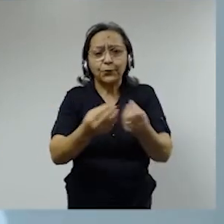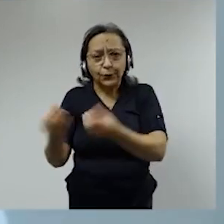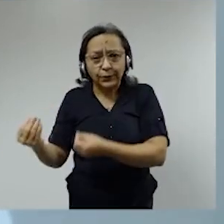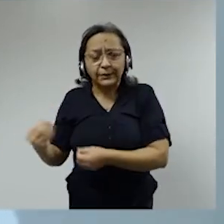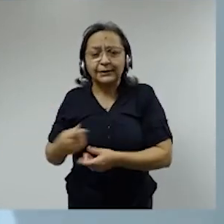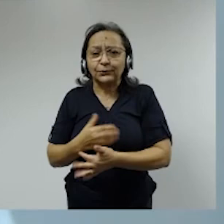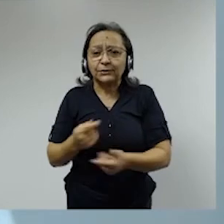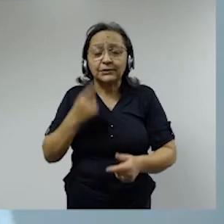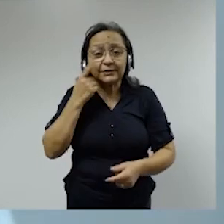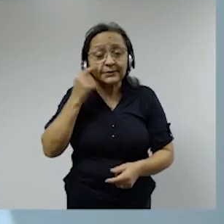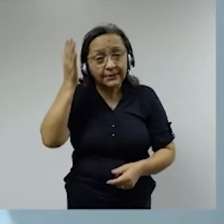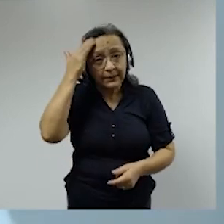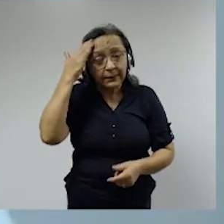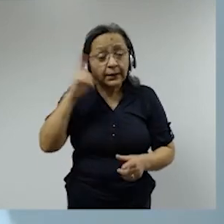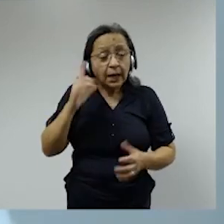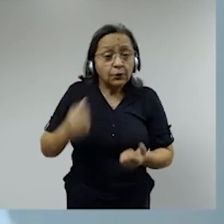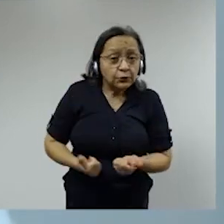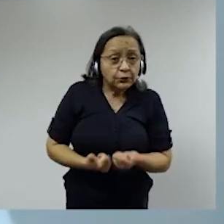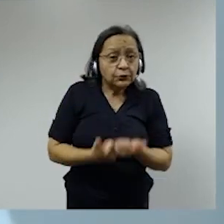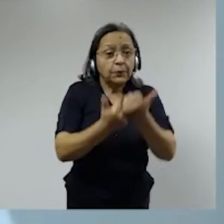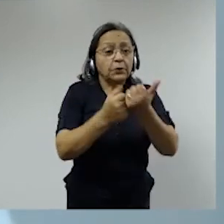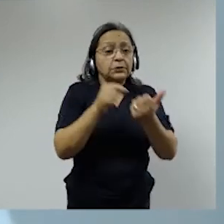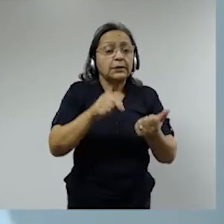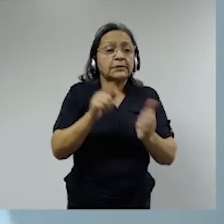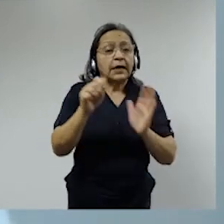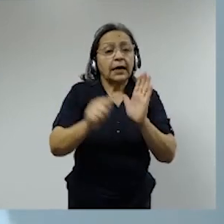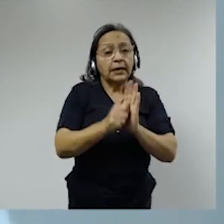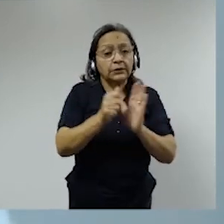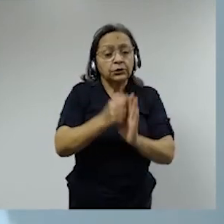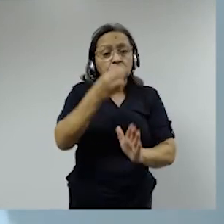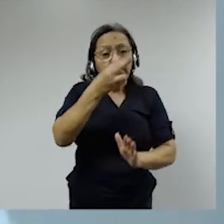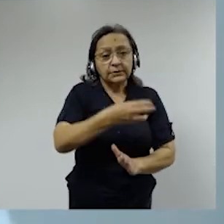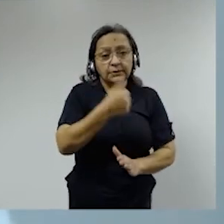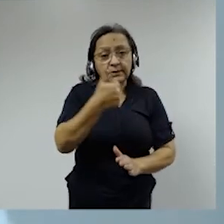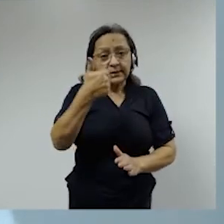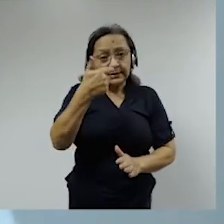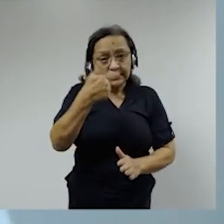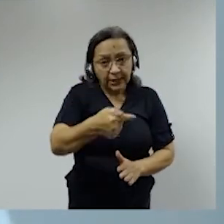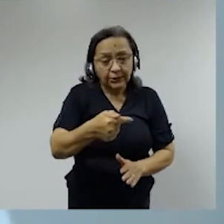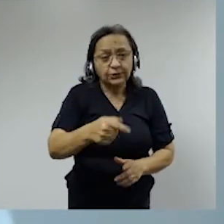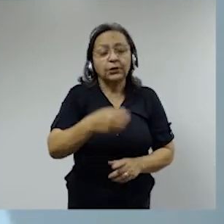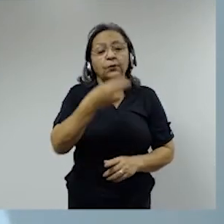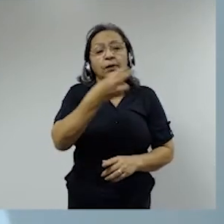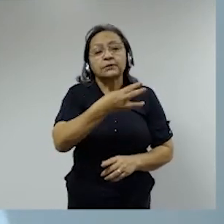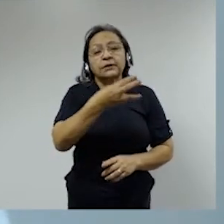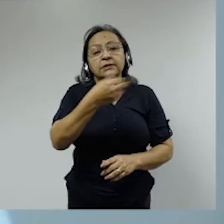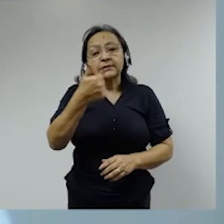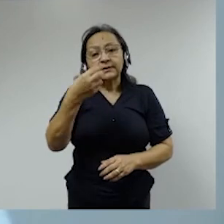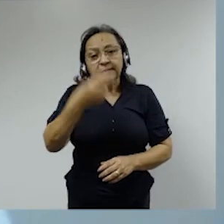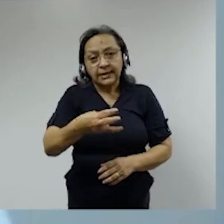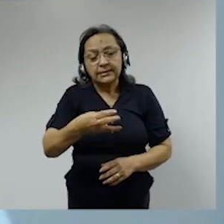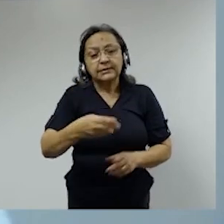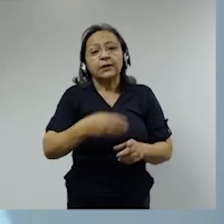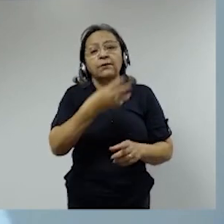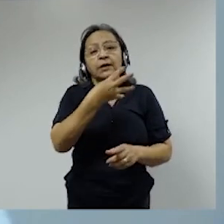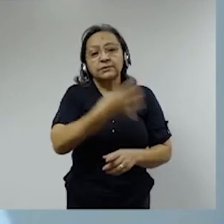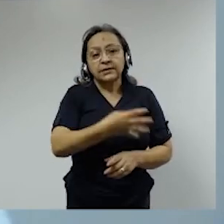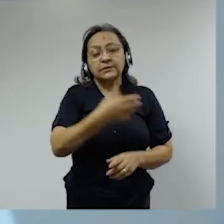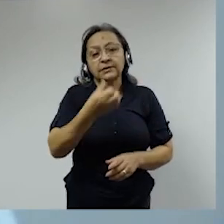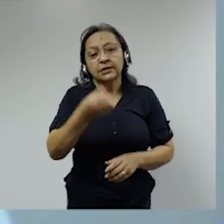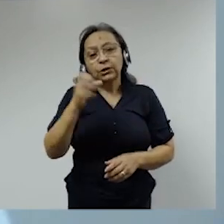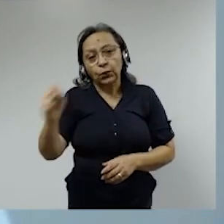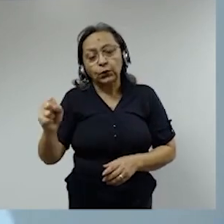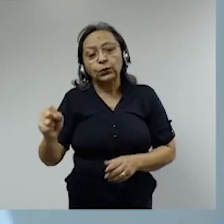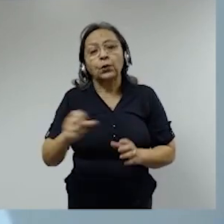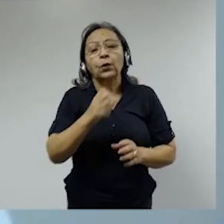força maior, dão suporte a essa conclusão. Os artigos 317, 413, 478 a 480 do Código